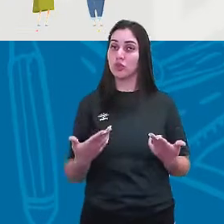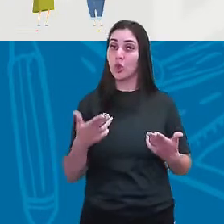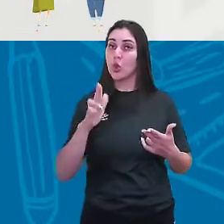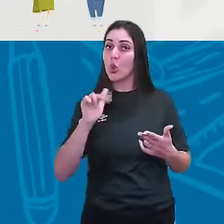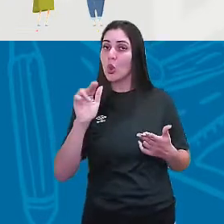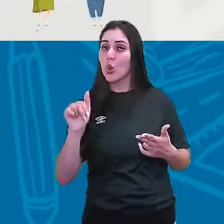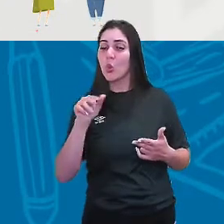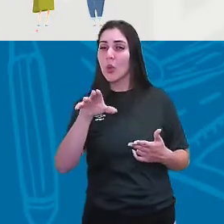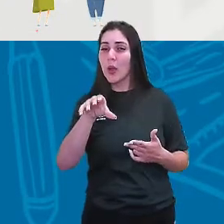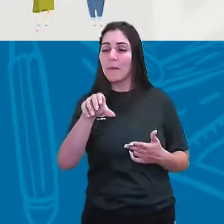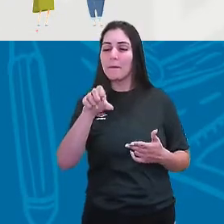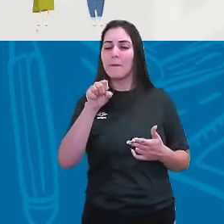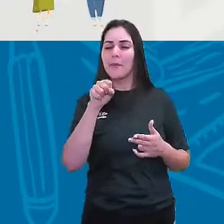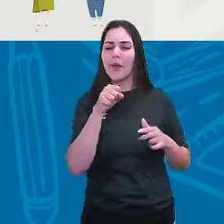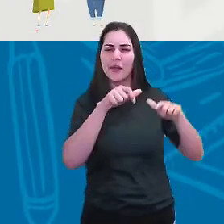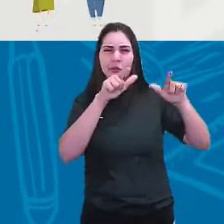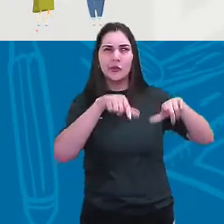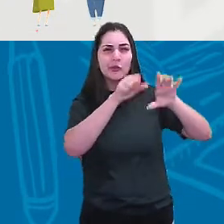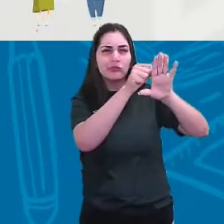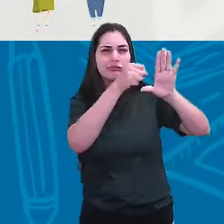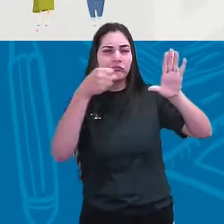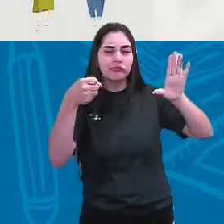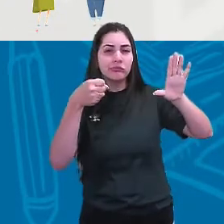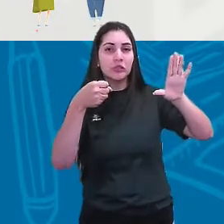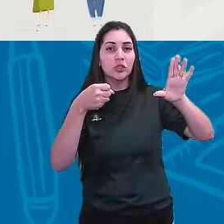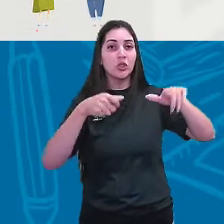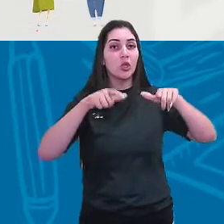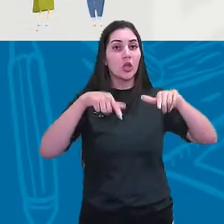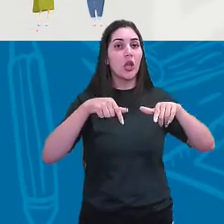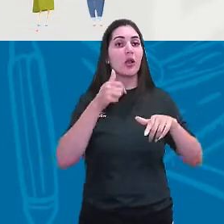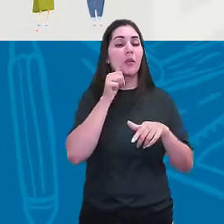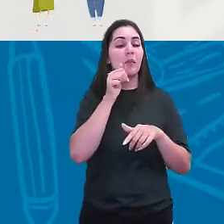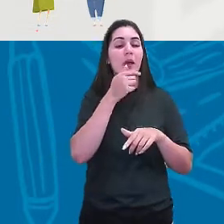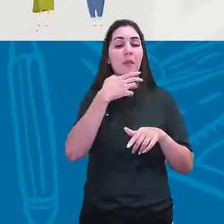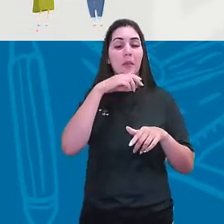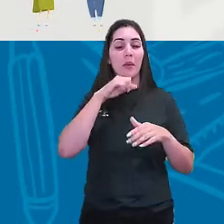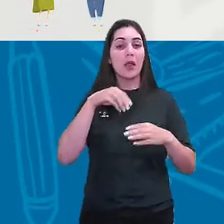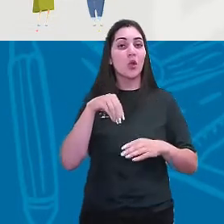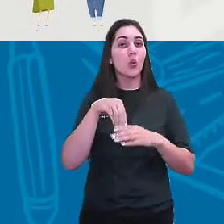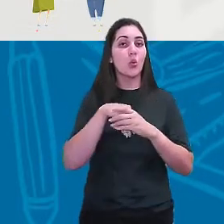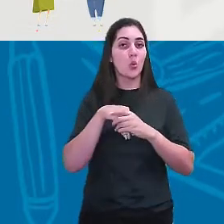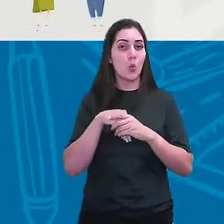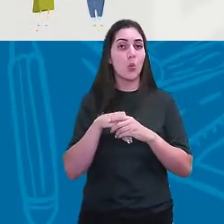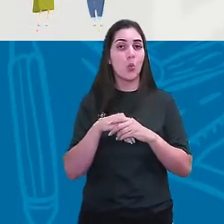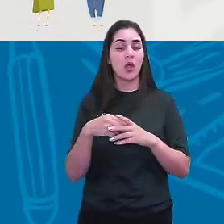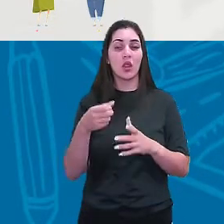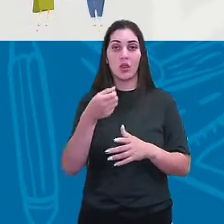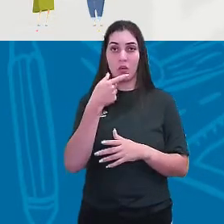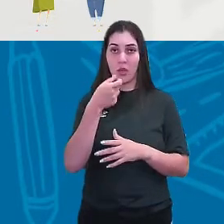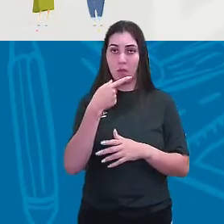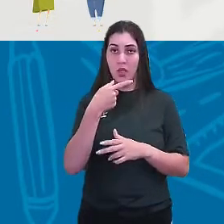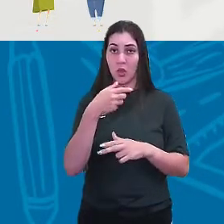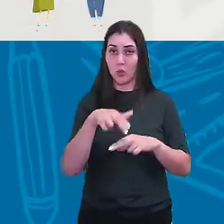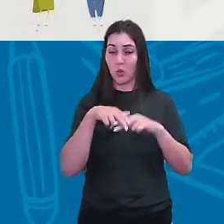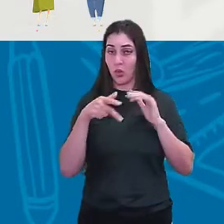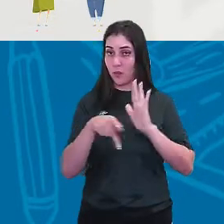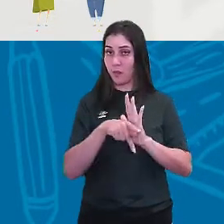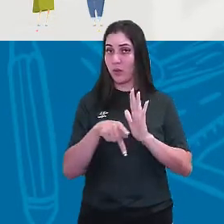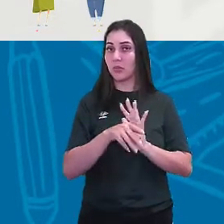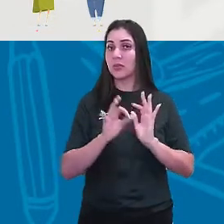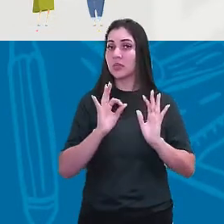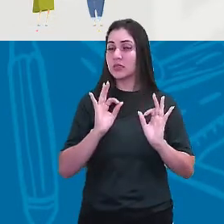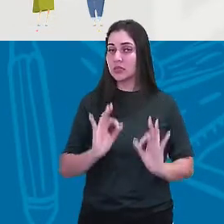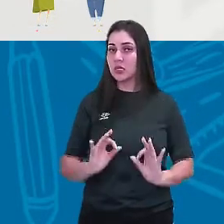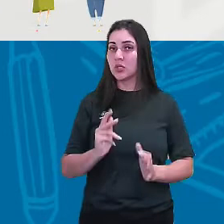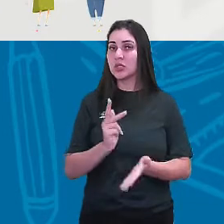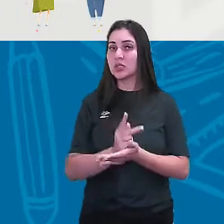na farmáciazinha que tiver em casa, no local onde sua mãe e seu pai armazenam os remédios, por conta própria, tá certo? Sempre